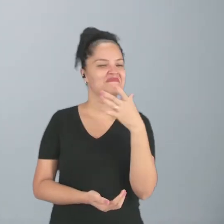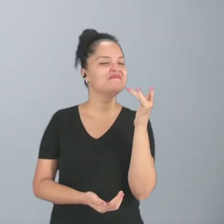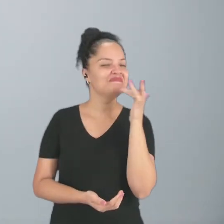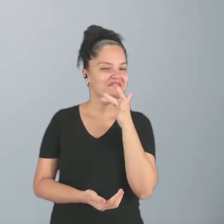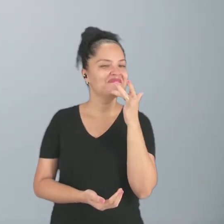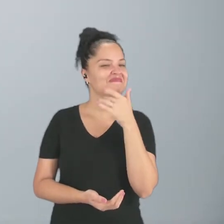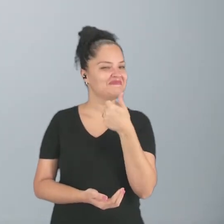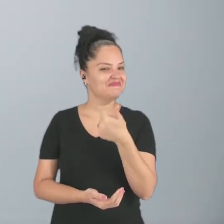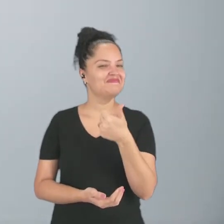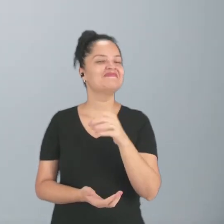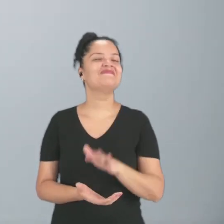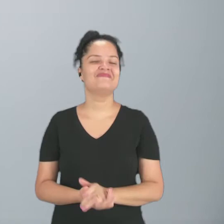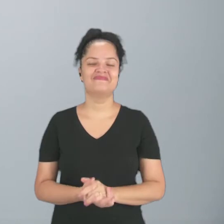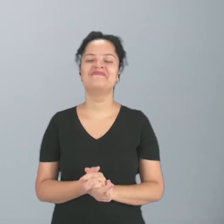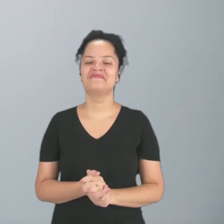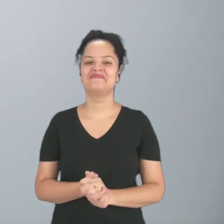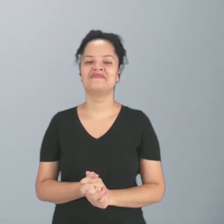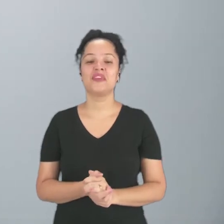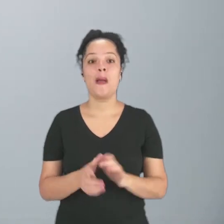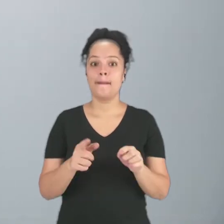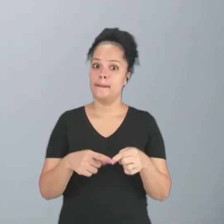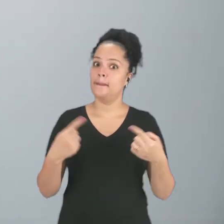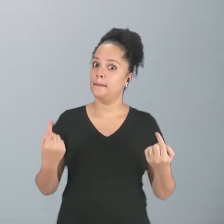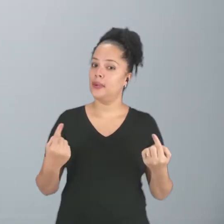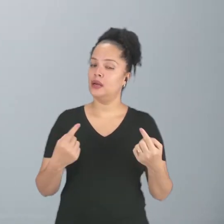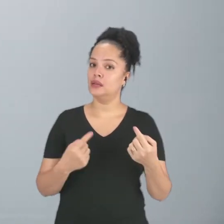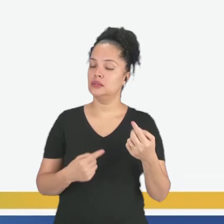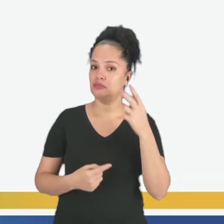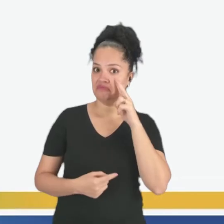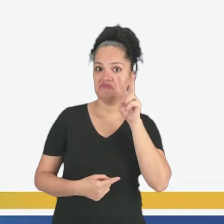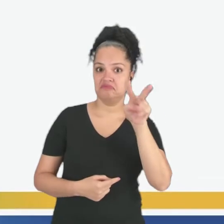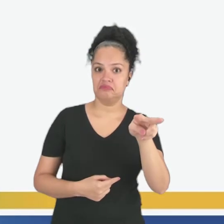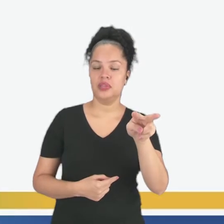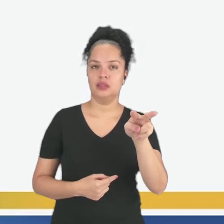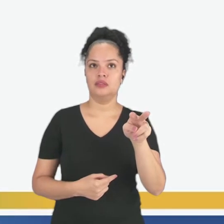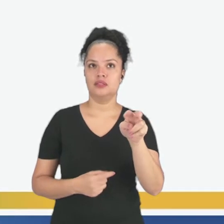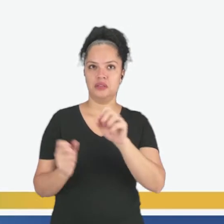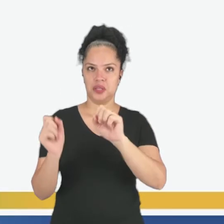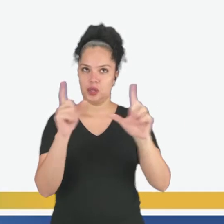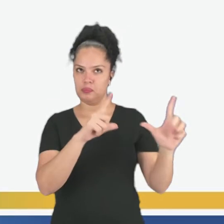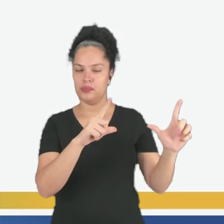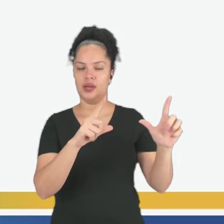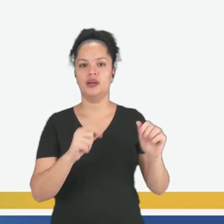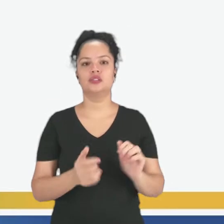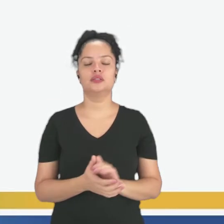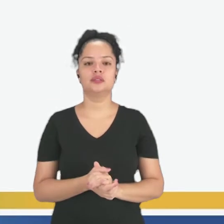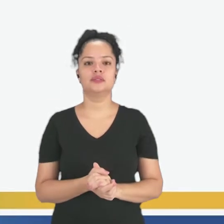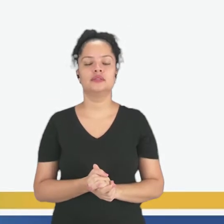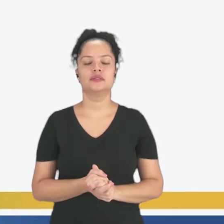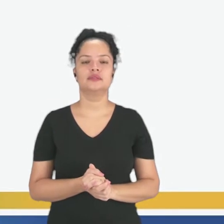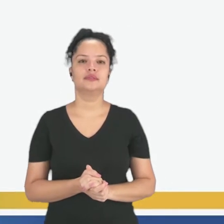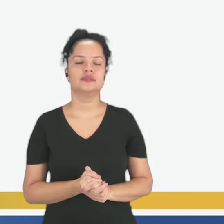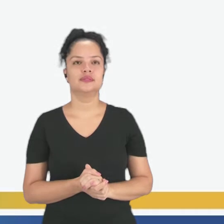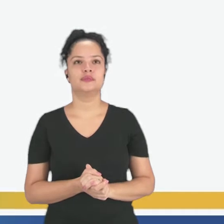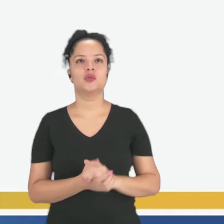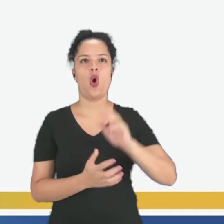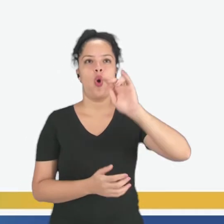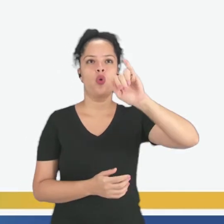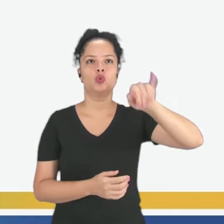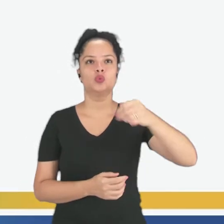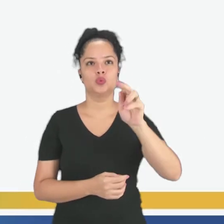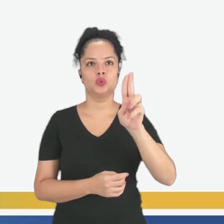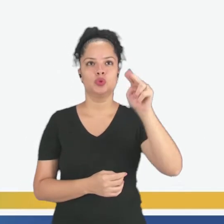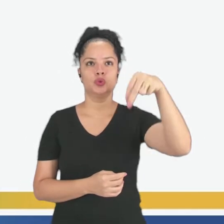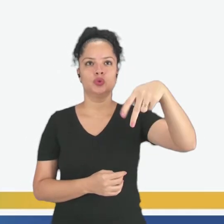gostoso. Concordo com vocês, mas observem a imagem aí, ó. Junk food, delicious but